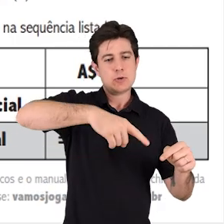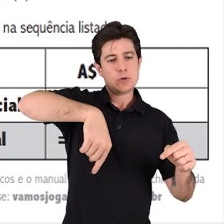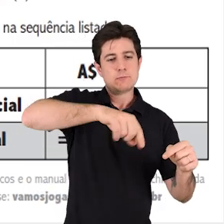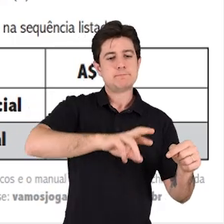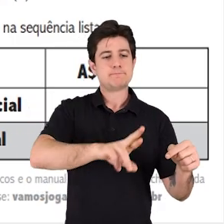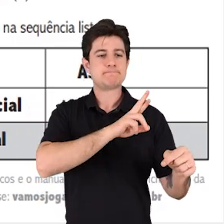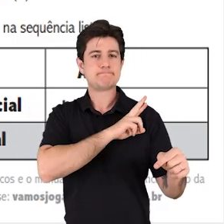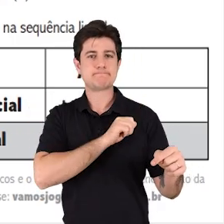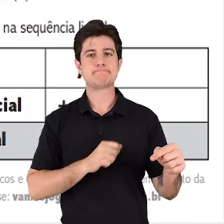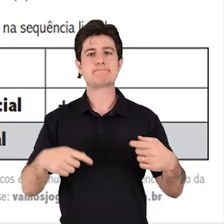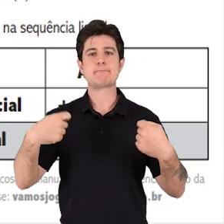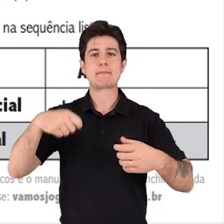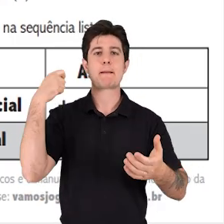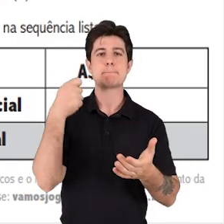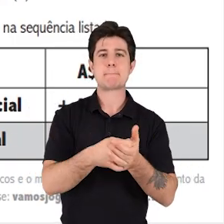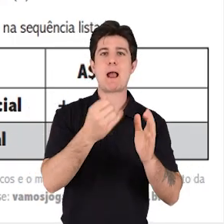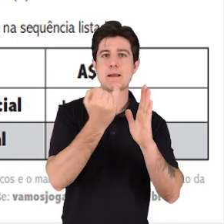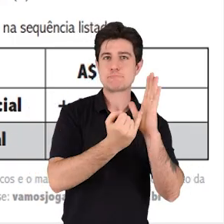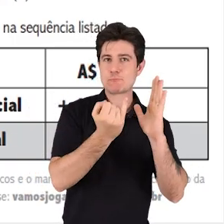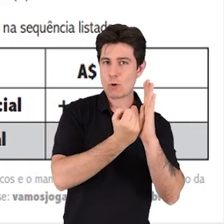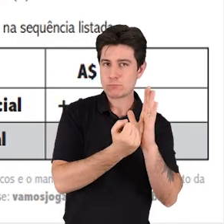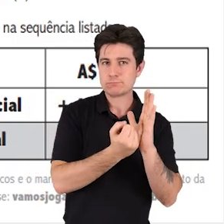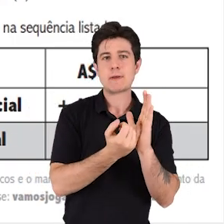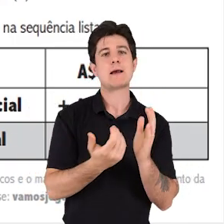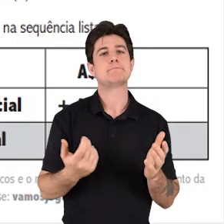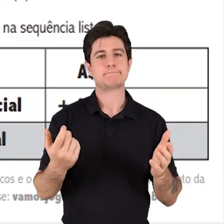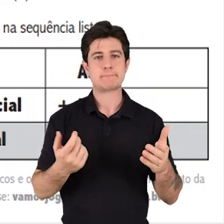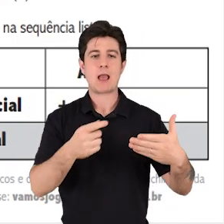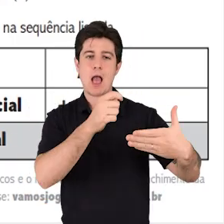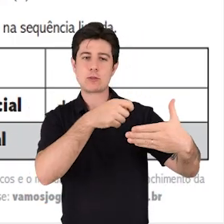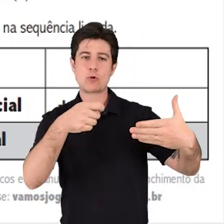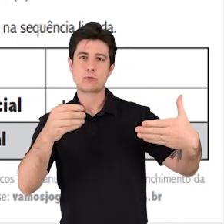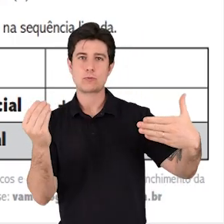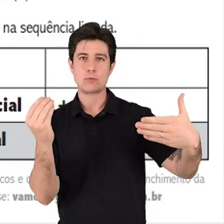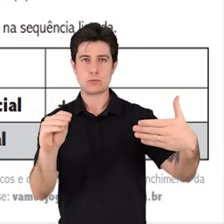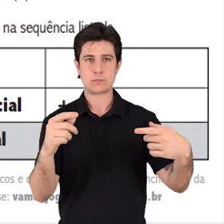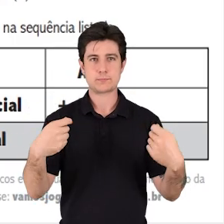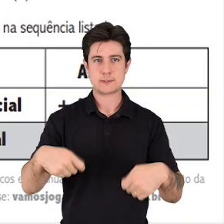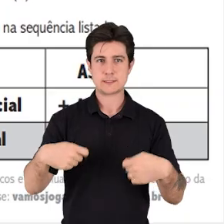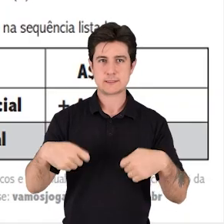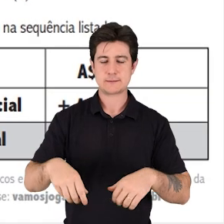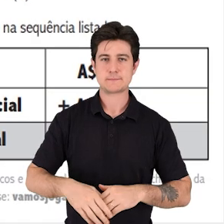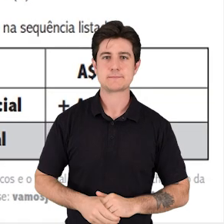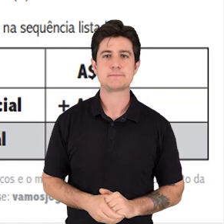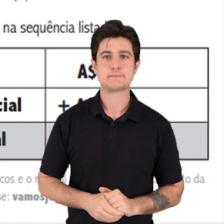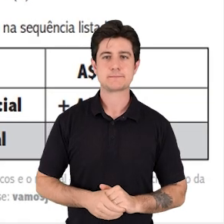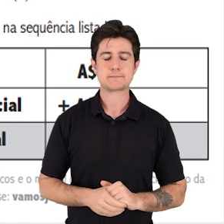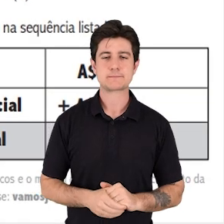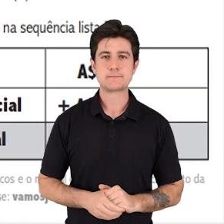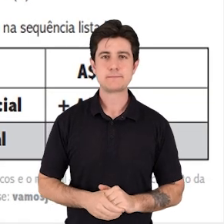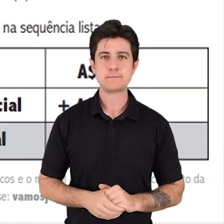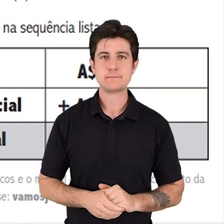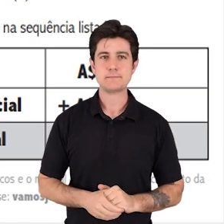Se o resultado na roda for, contribuições previdenciárias, o jogador anotará o gasto na linha própria na tabela.